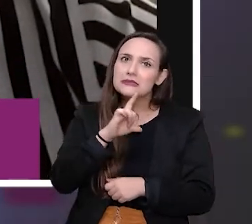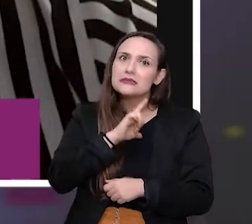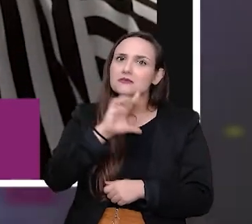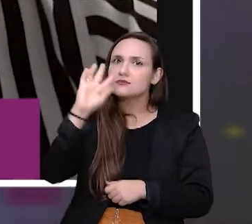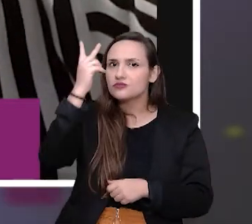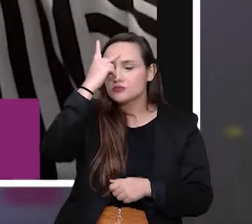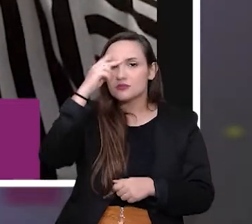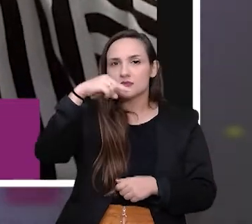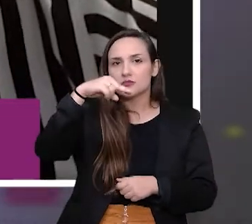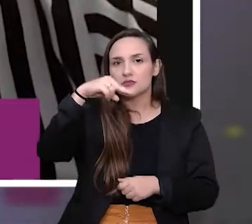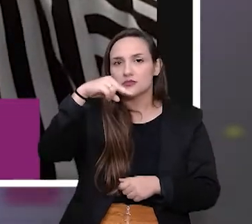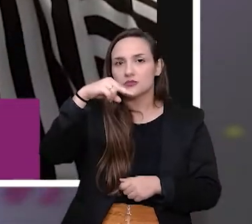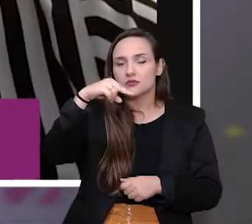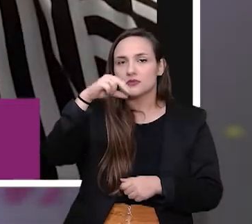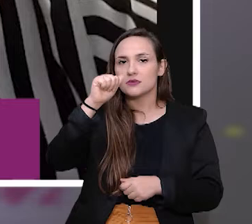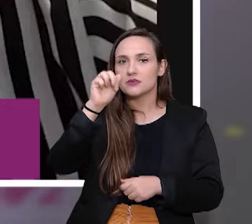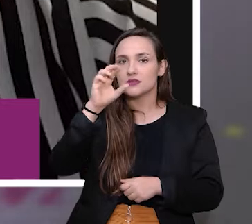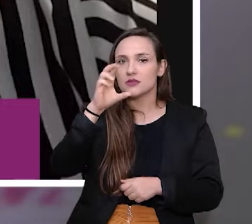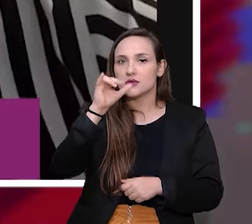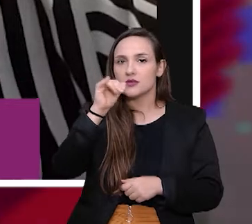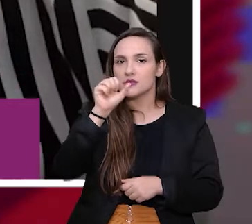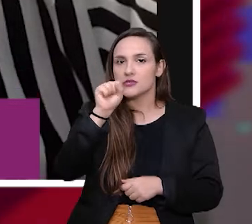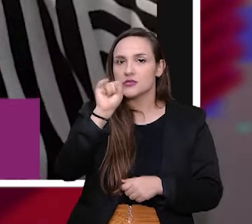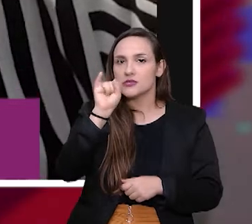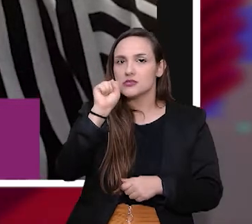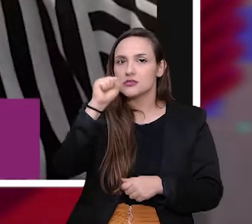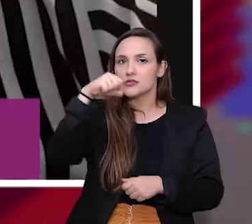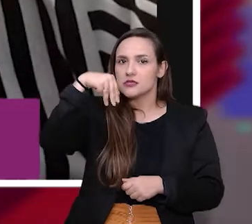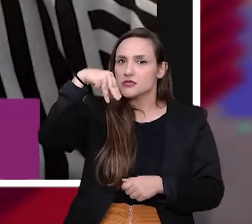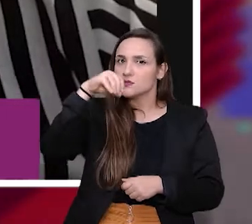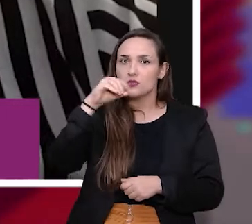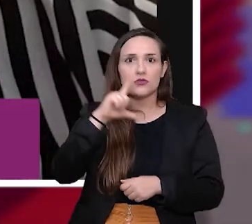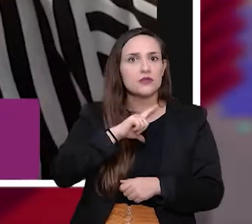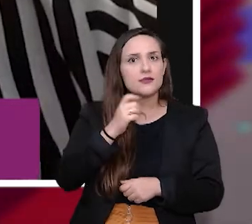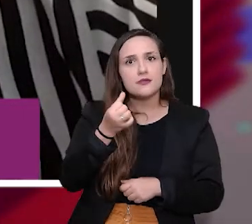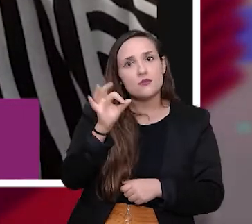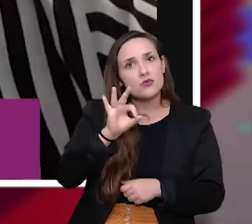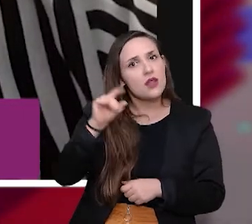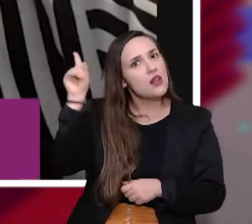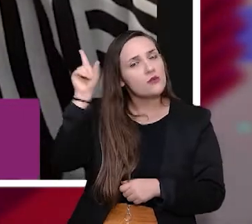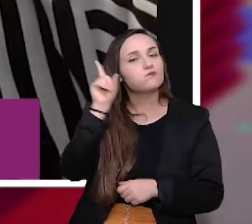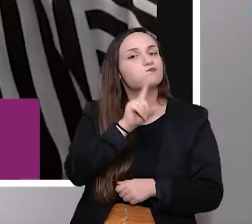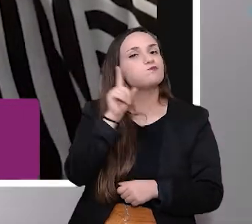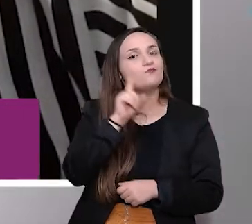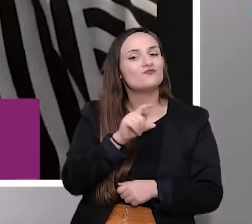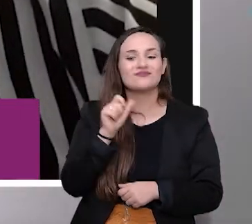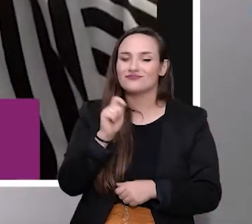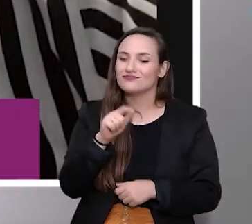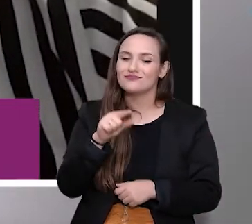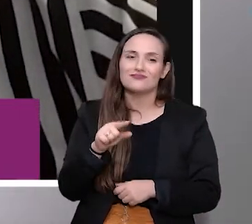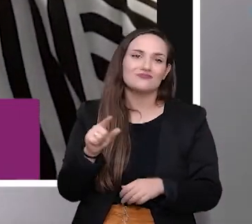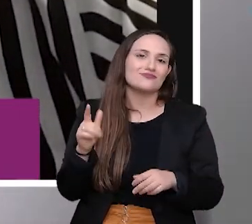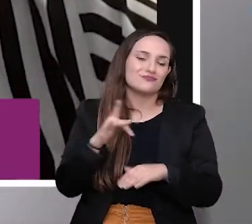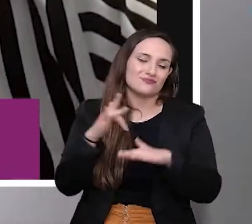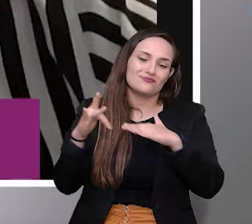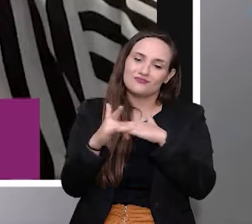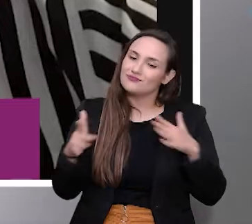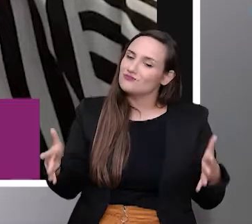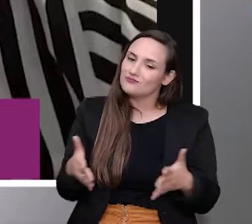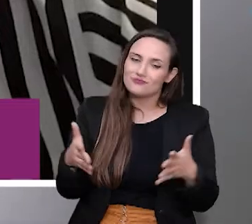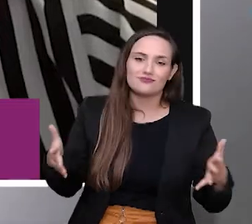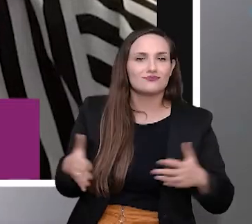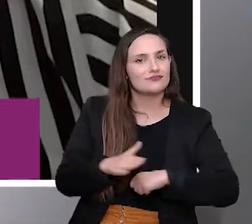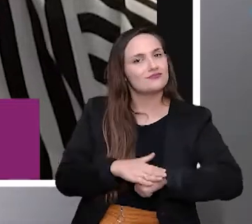da personalidade. É bastante gente, né? Muita gente. E eu acho que agora as mídias sociais, elas